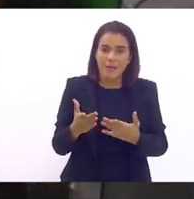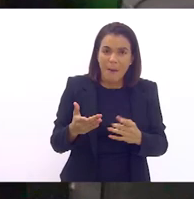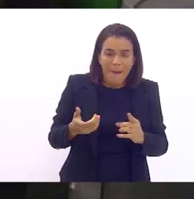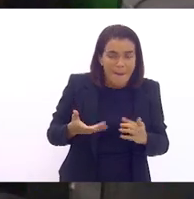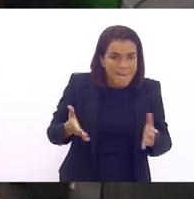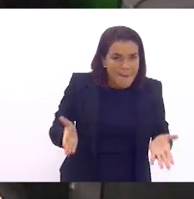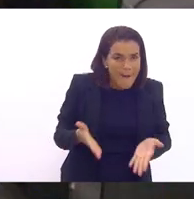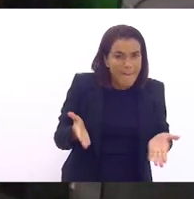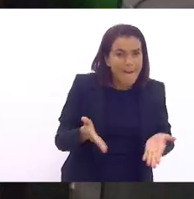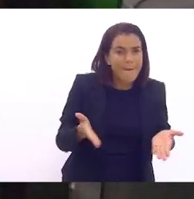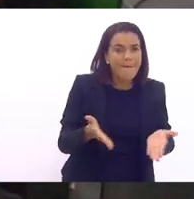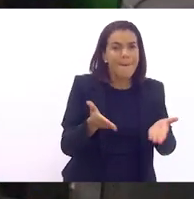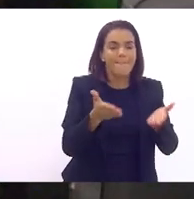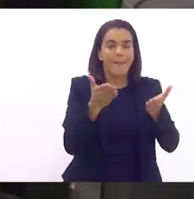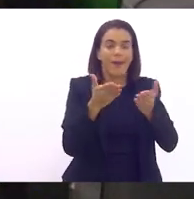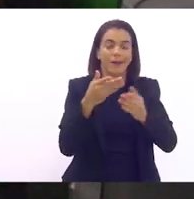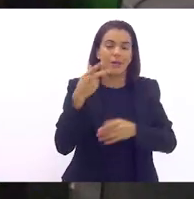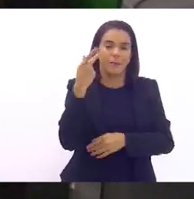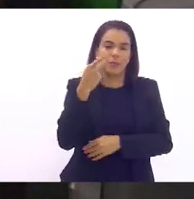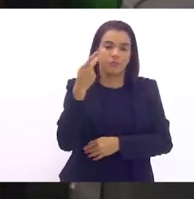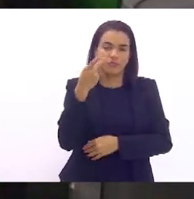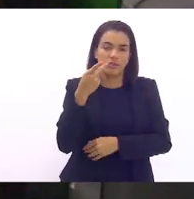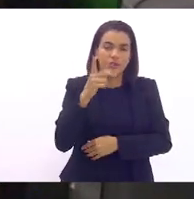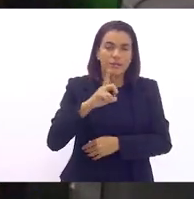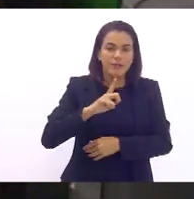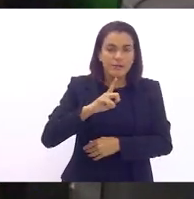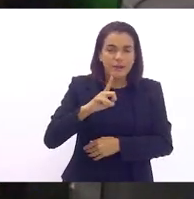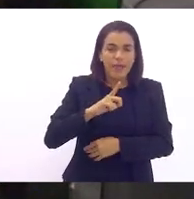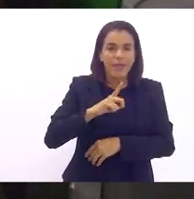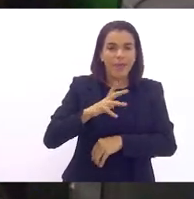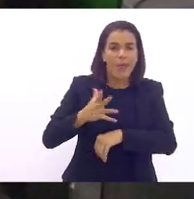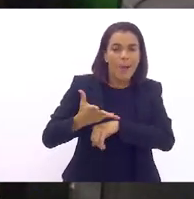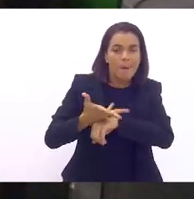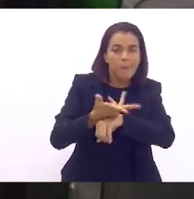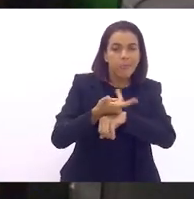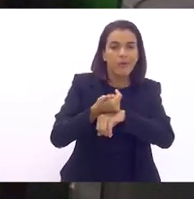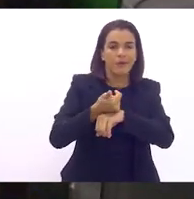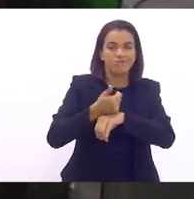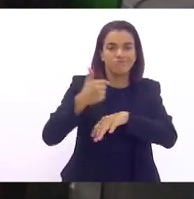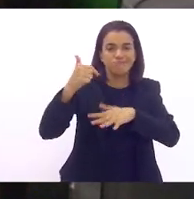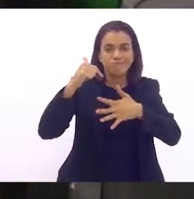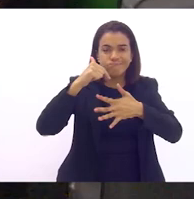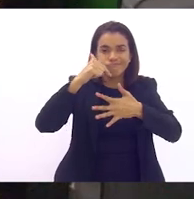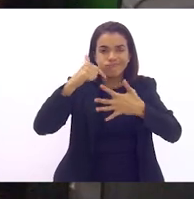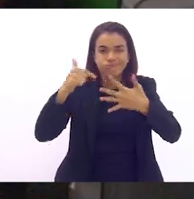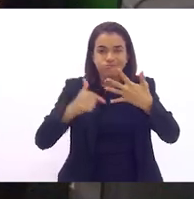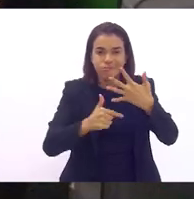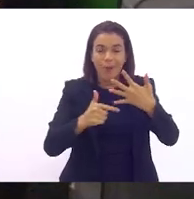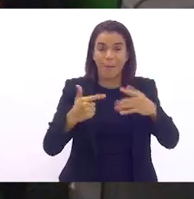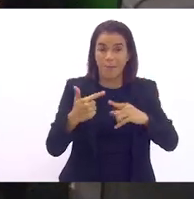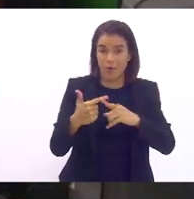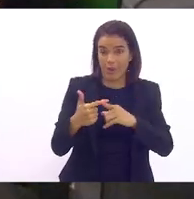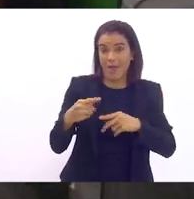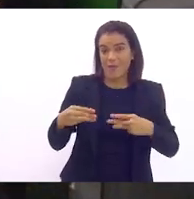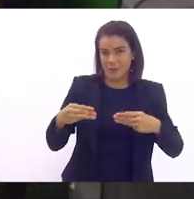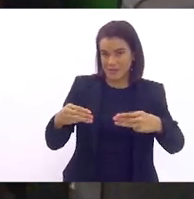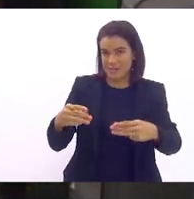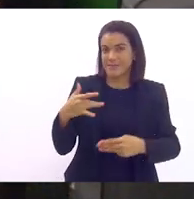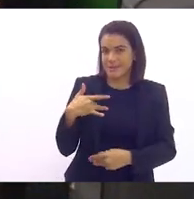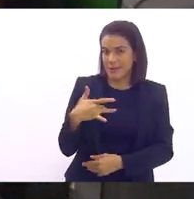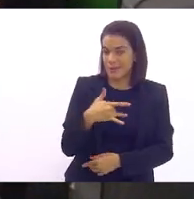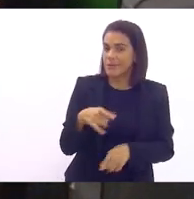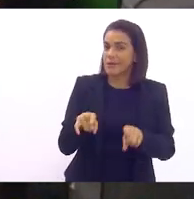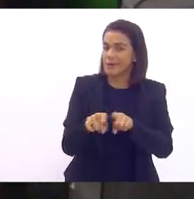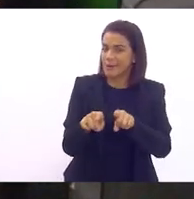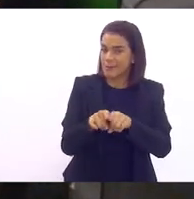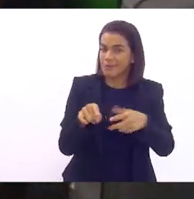necessário que essa política seja sempre multidisciplinar quer dizer ela é do Ministério da Saúde enquanto fim mas ela é